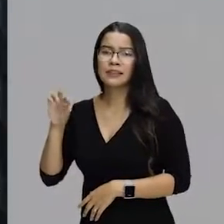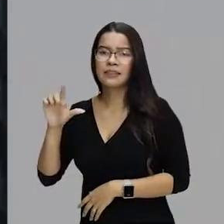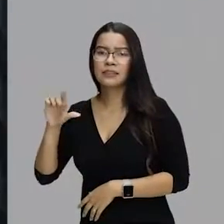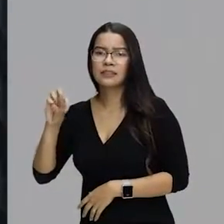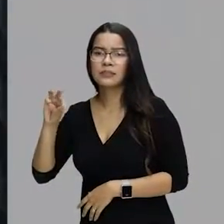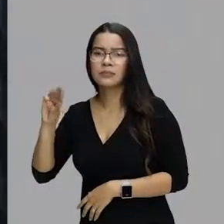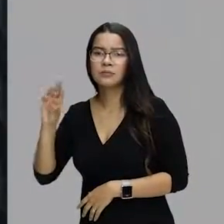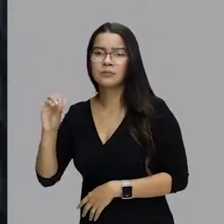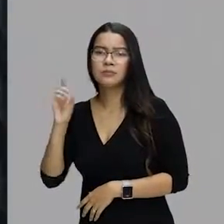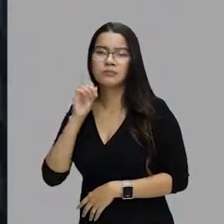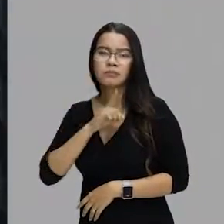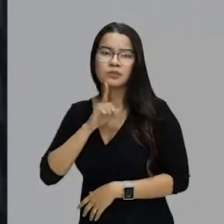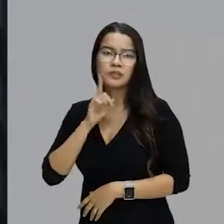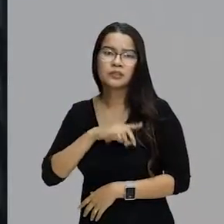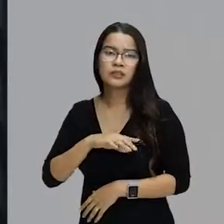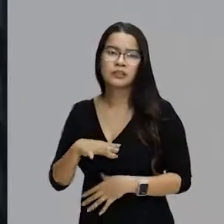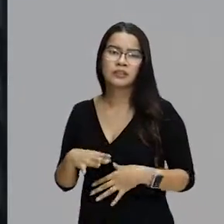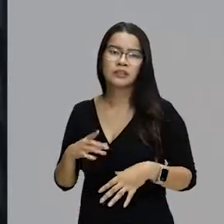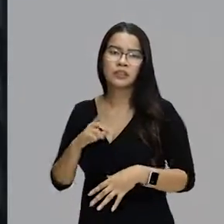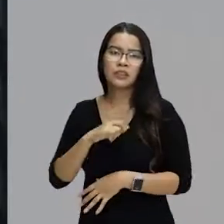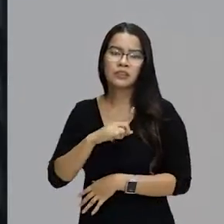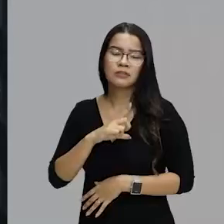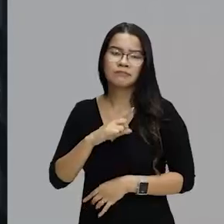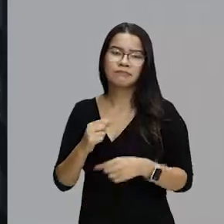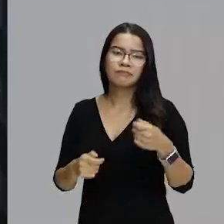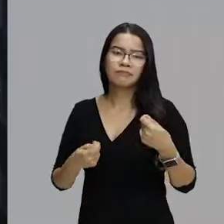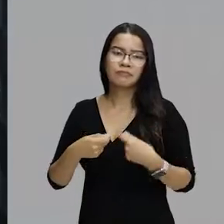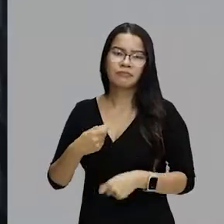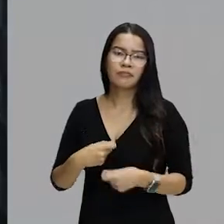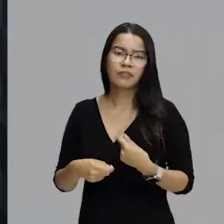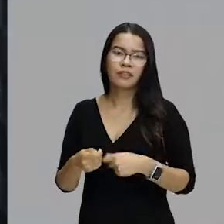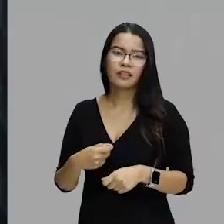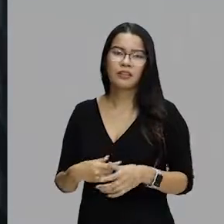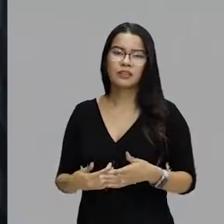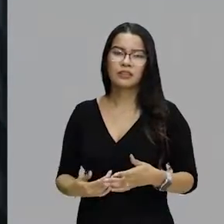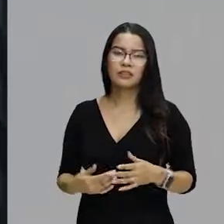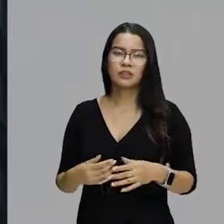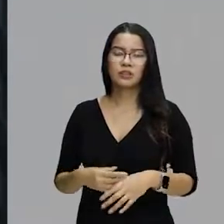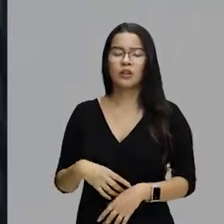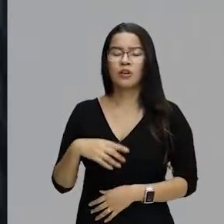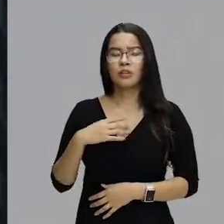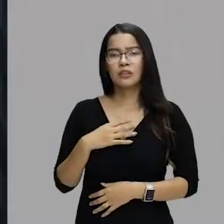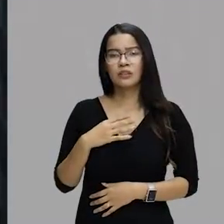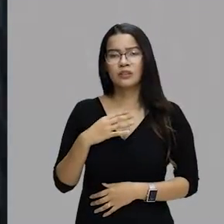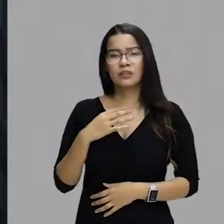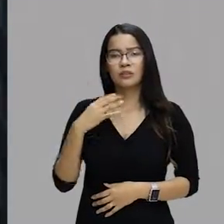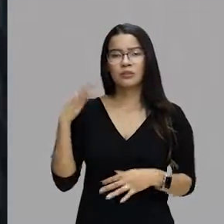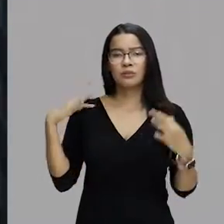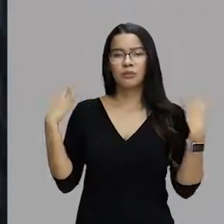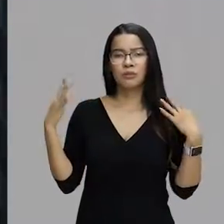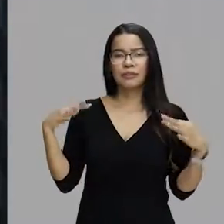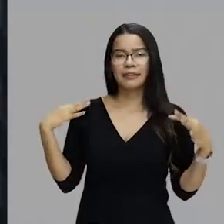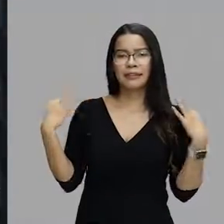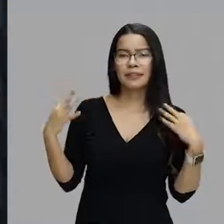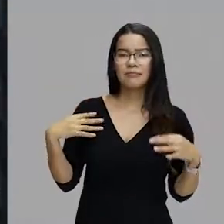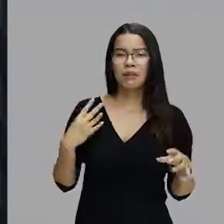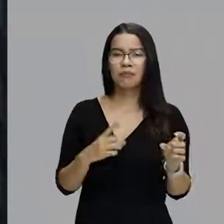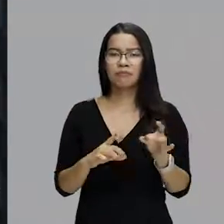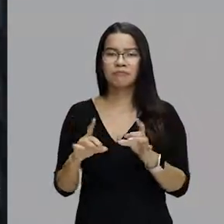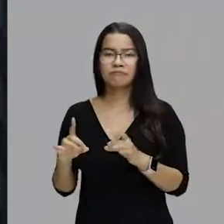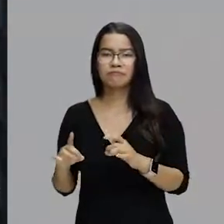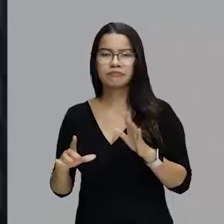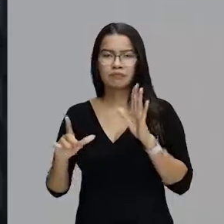açúcar, no turismo, em cassinos, por exemplo, no teatro. Os Estados Unidos, na